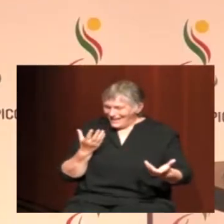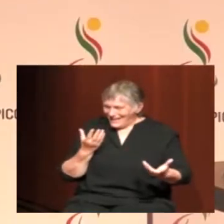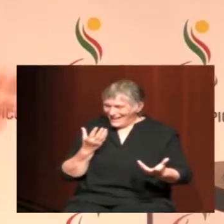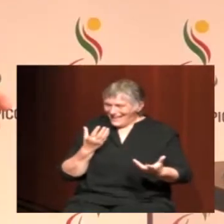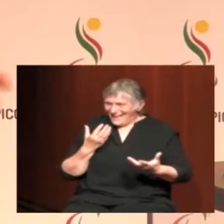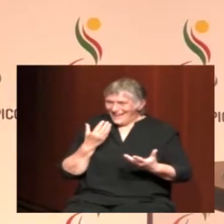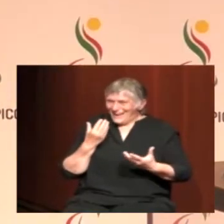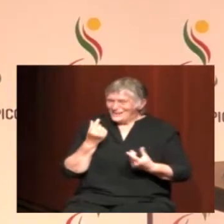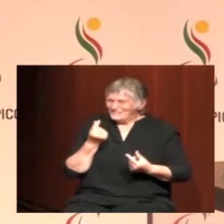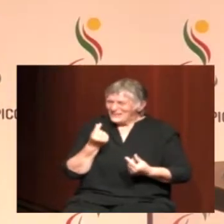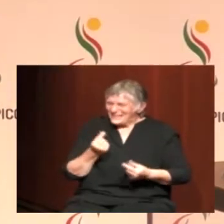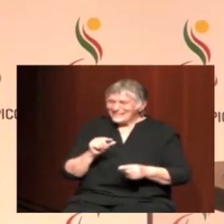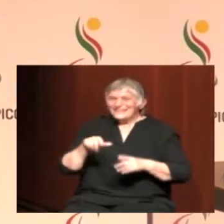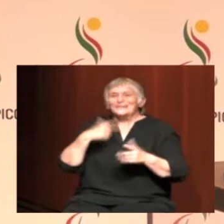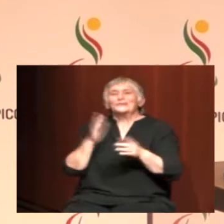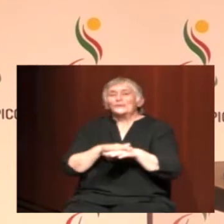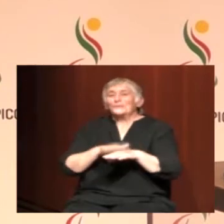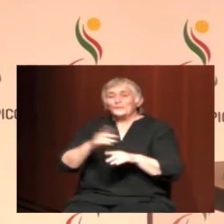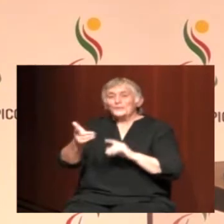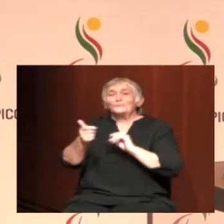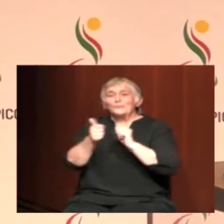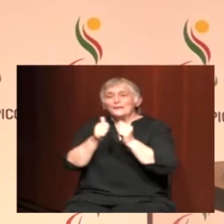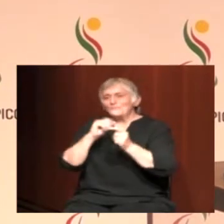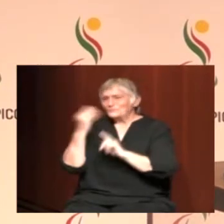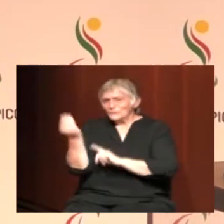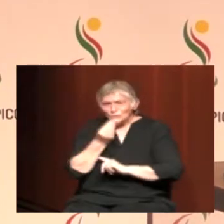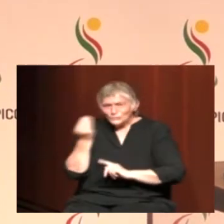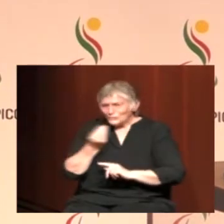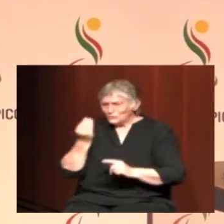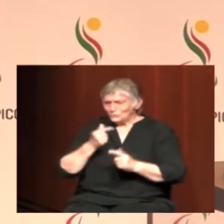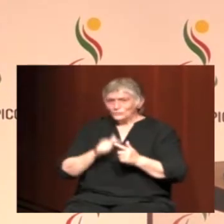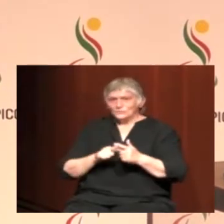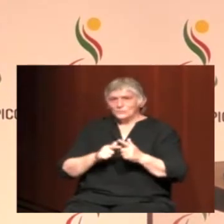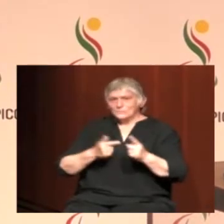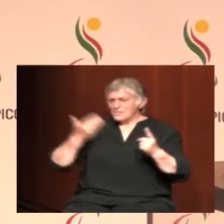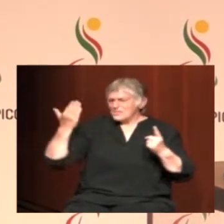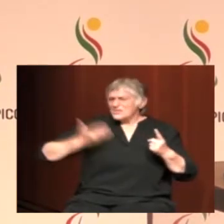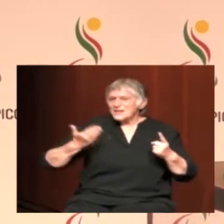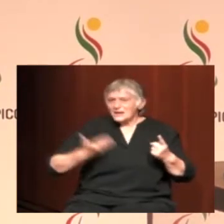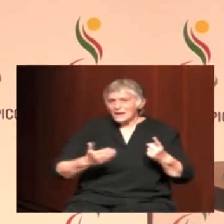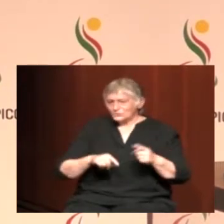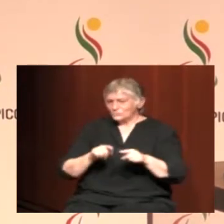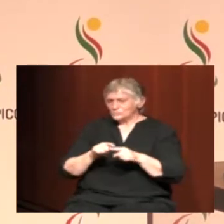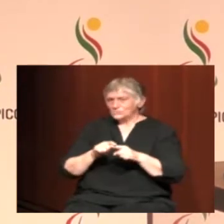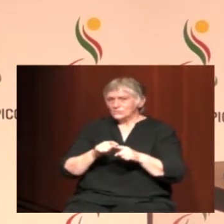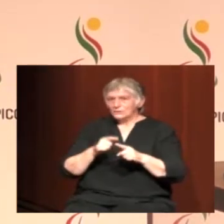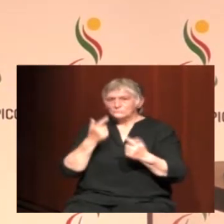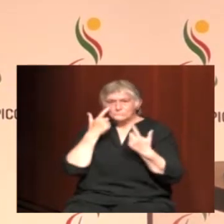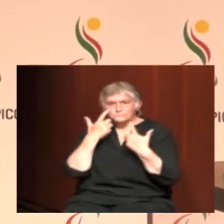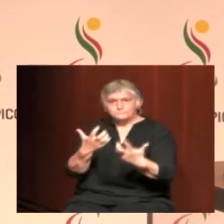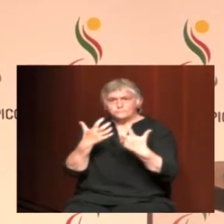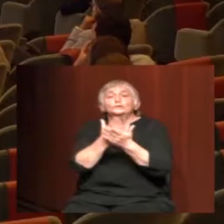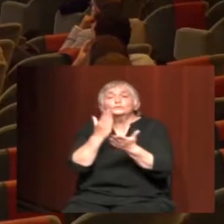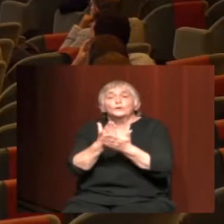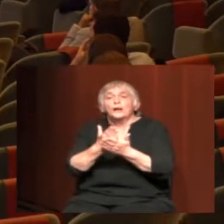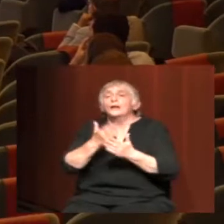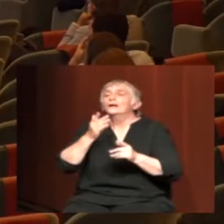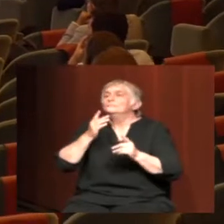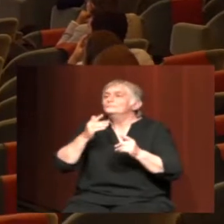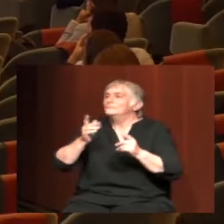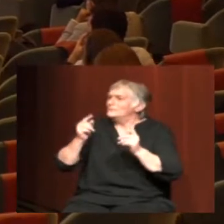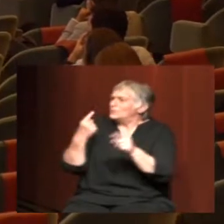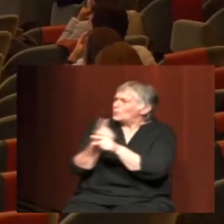quer na tutela da juventude, onde os direitos humanos, a afirmação dos direitos é uma pedra de toque também, e